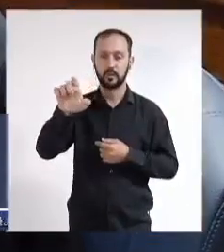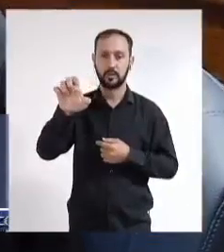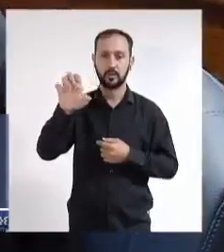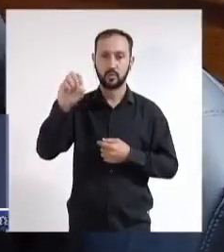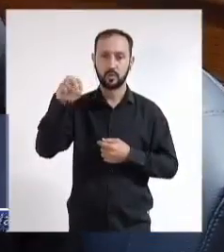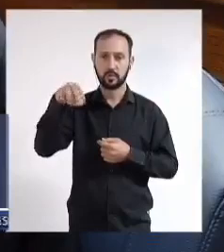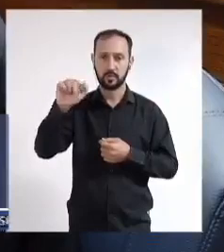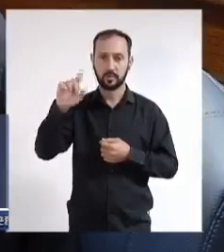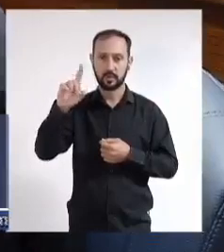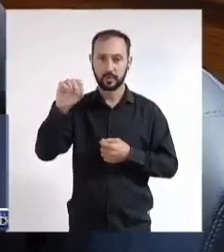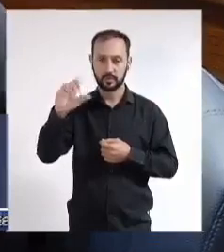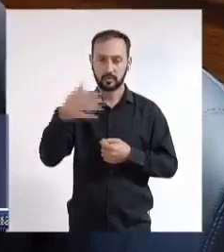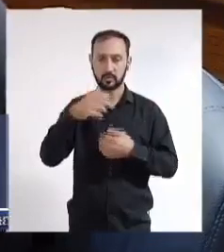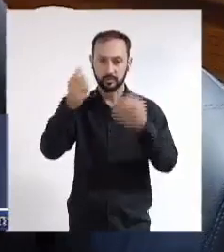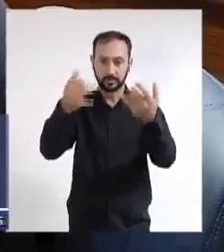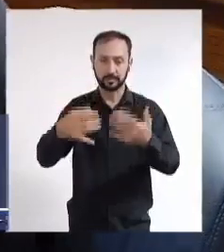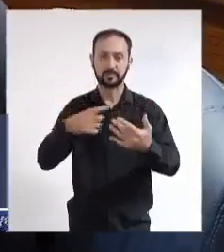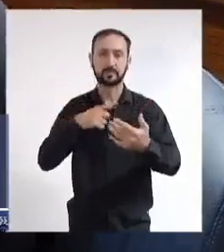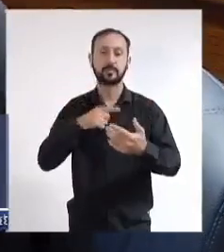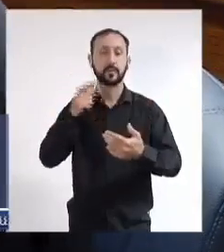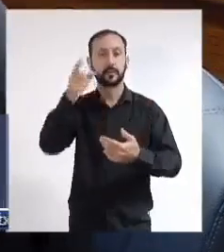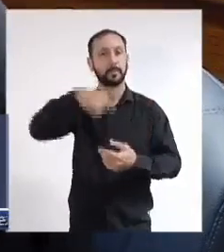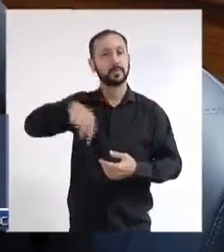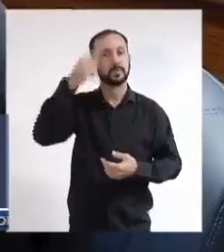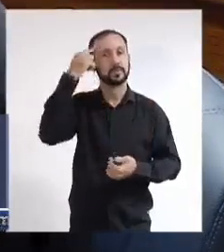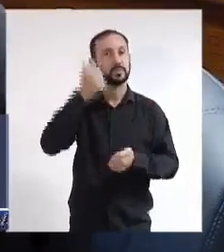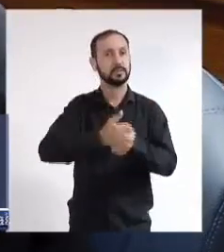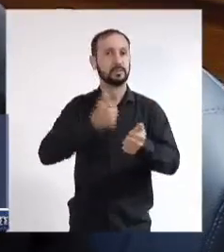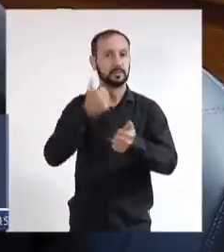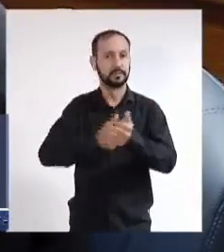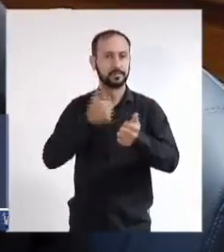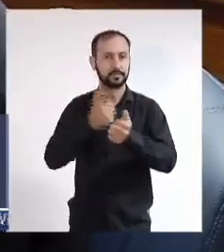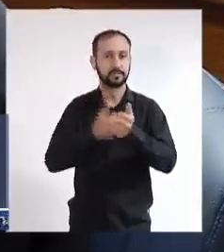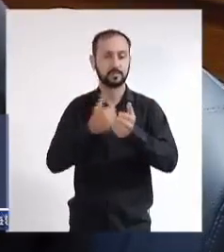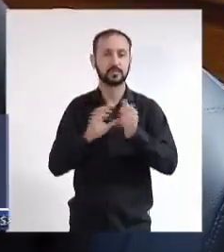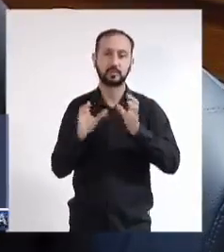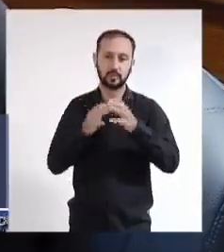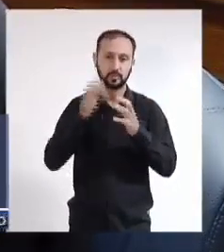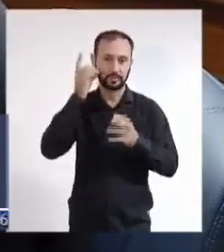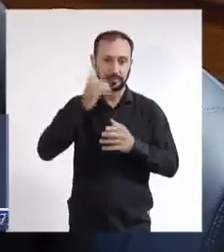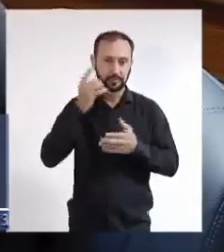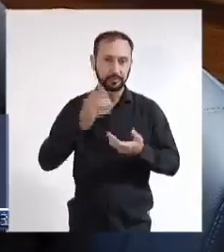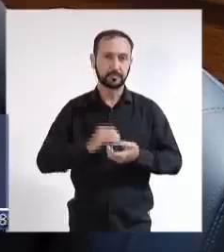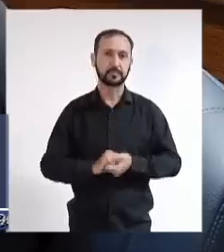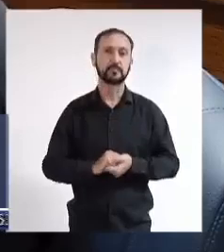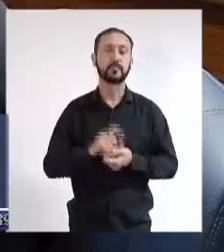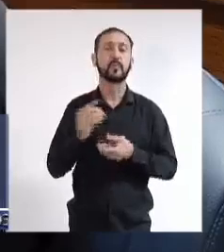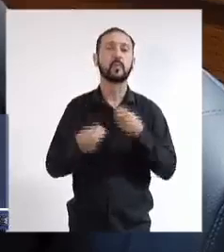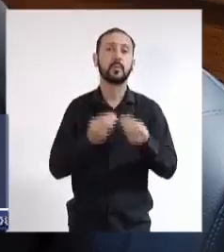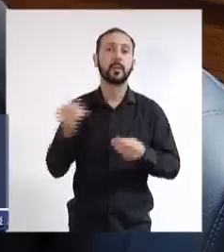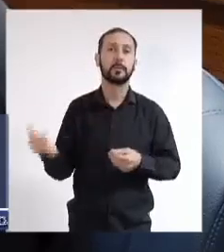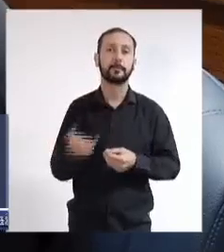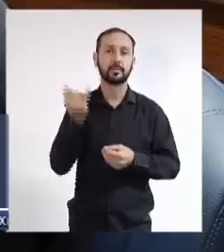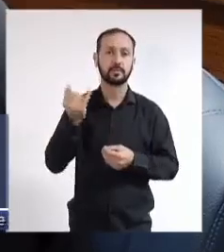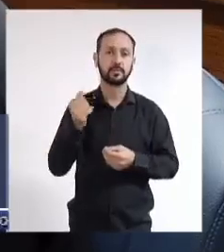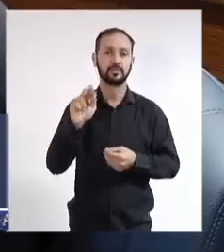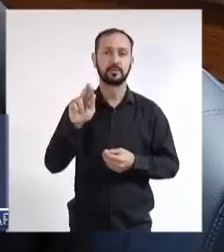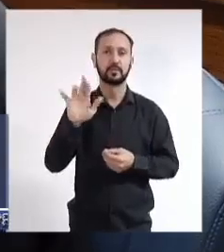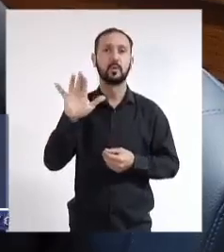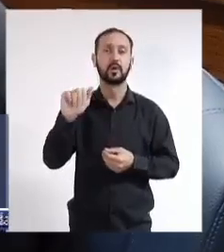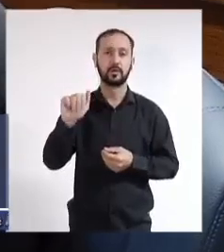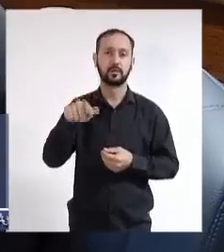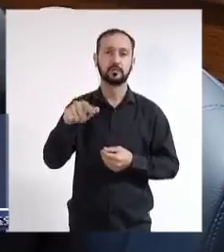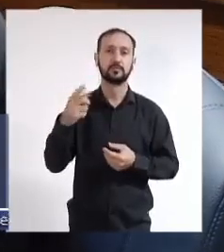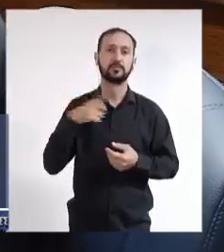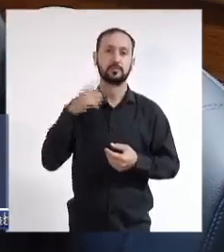acho importante a gente a gente refletir aqui na na frente parlamentar a importância das unidades confirmação é